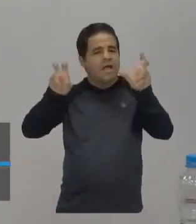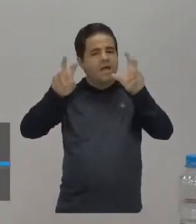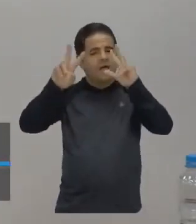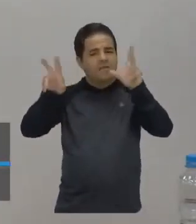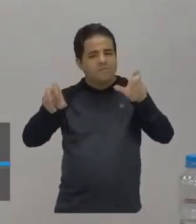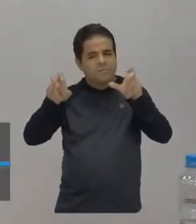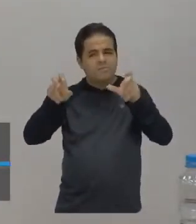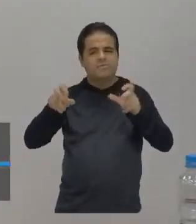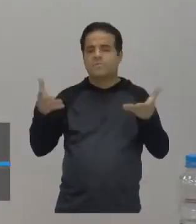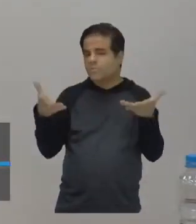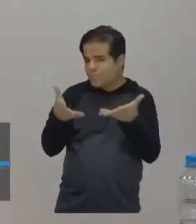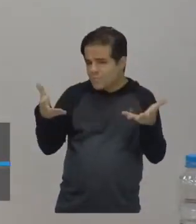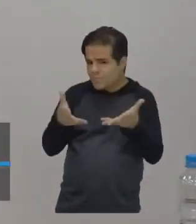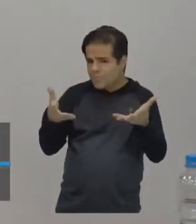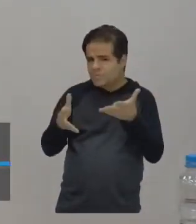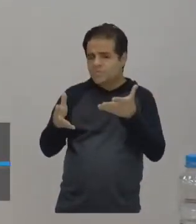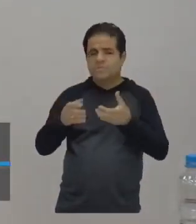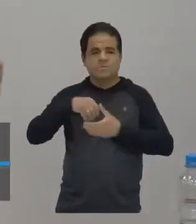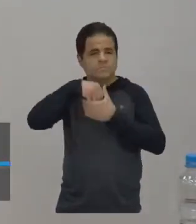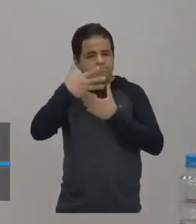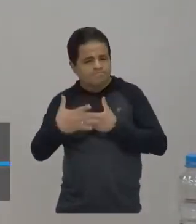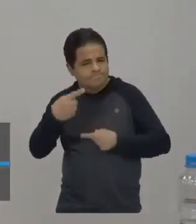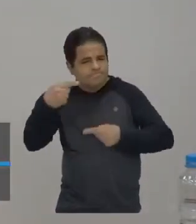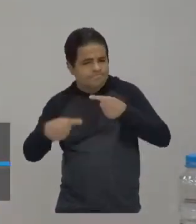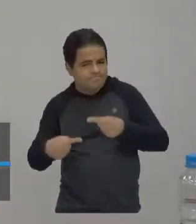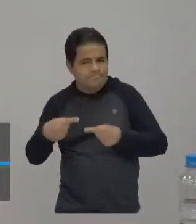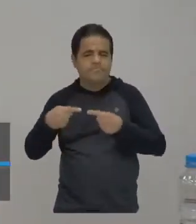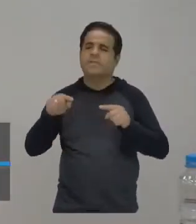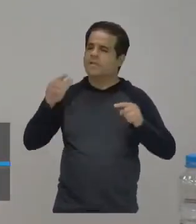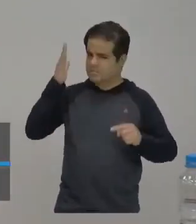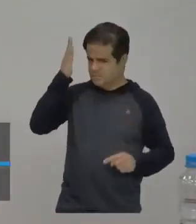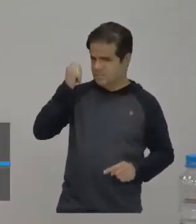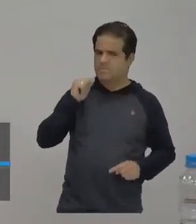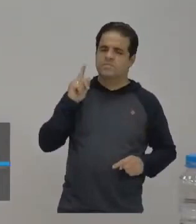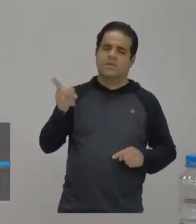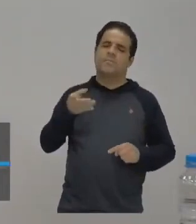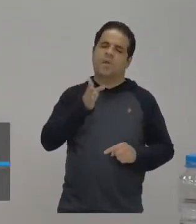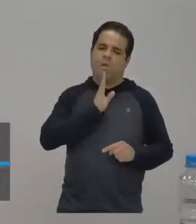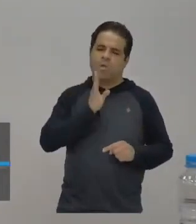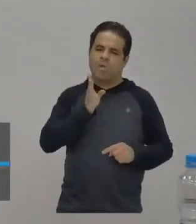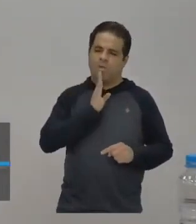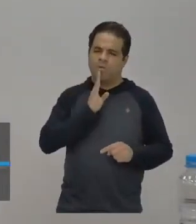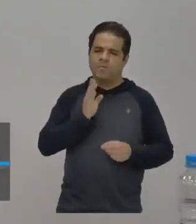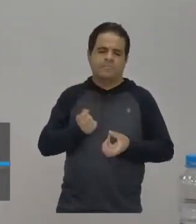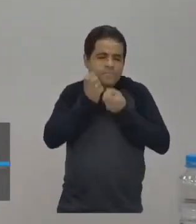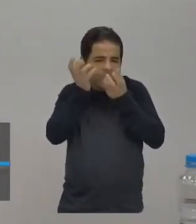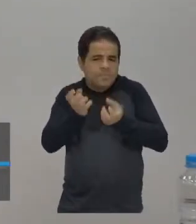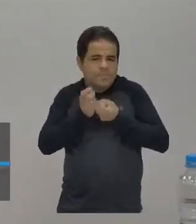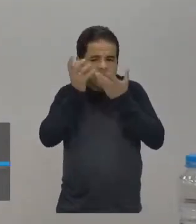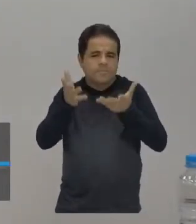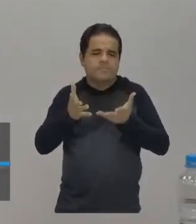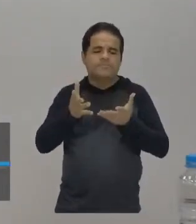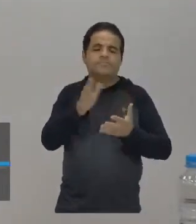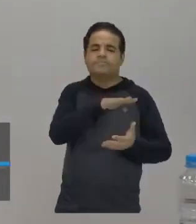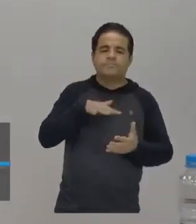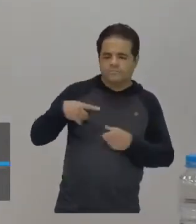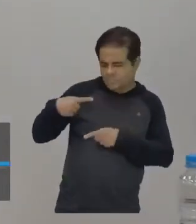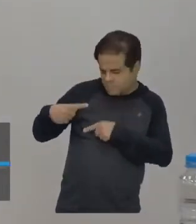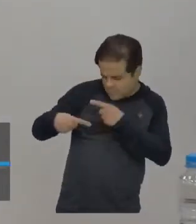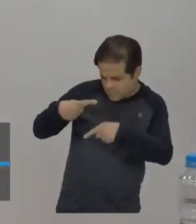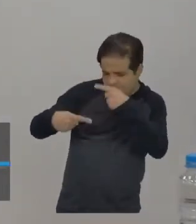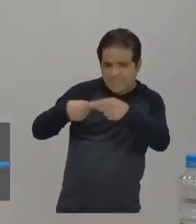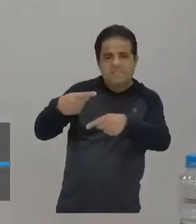de texto dissertativo, sobre como argumentar. A professora Tayana também é craque nisso. Então hoje vamos falar da geração canguru. Lembrando